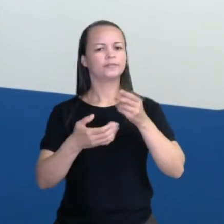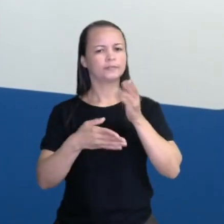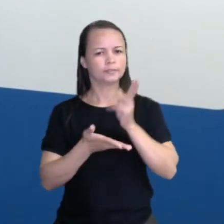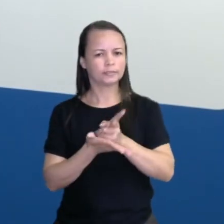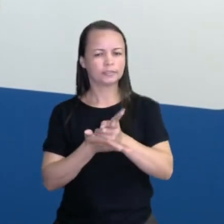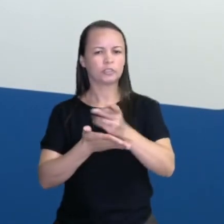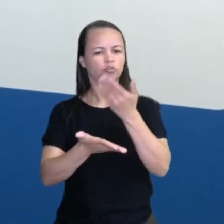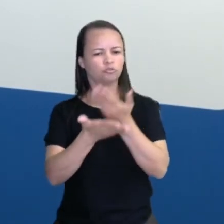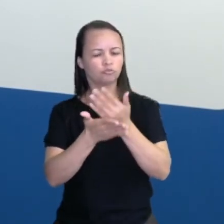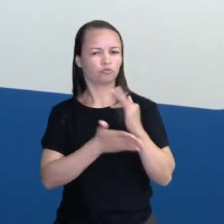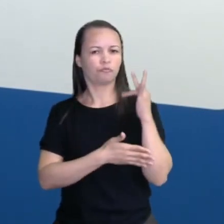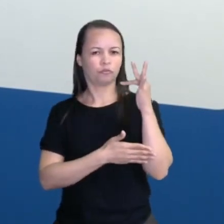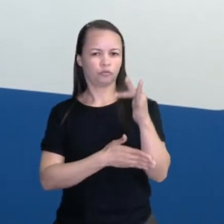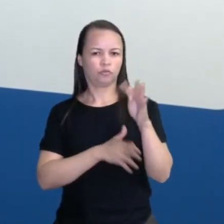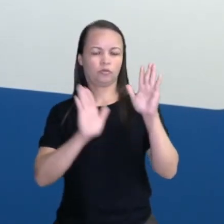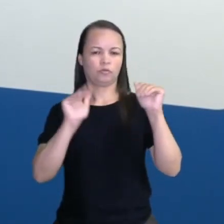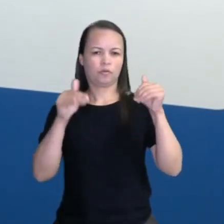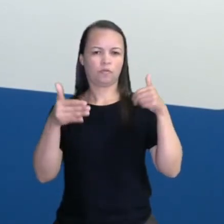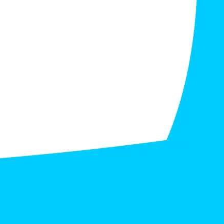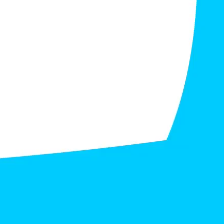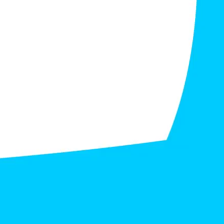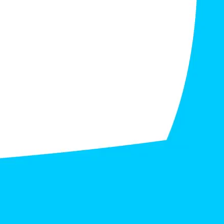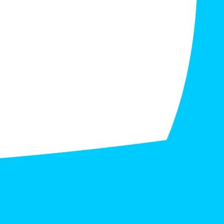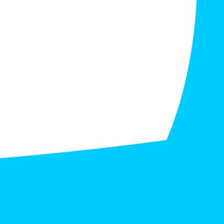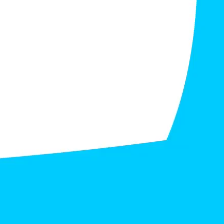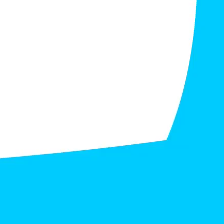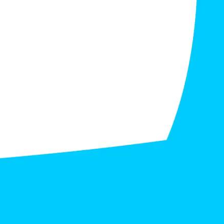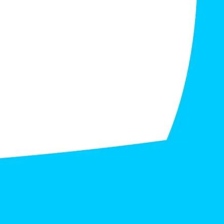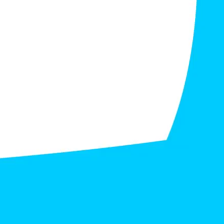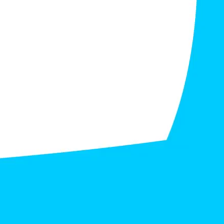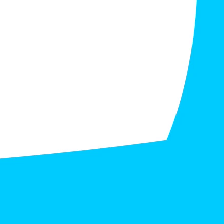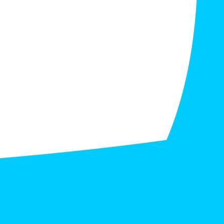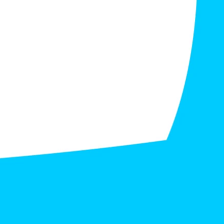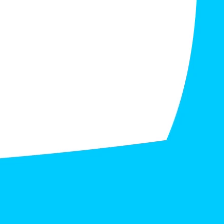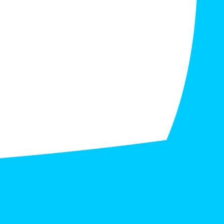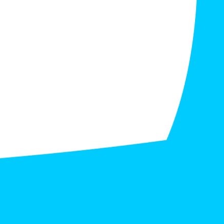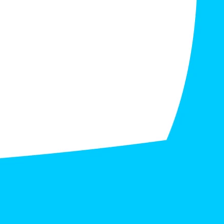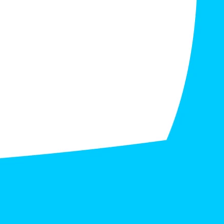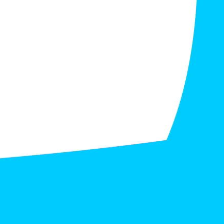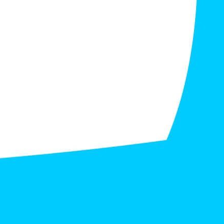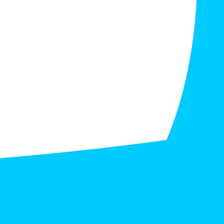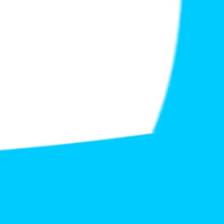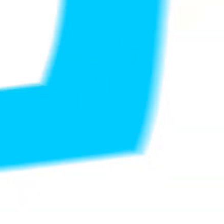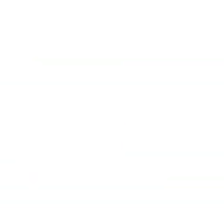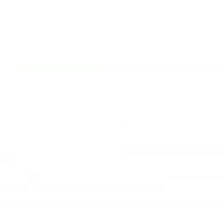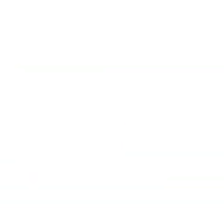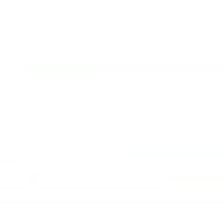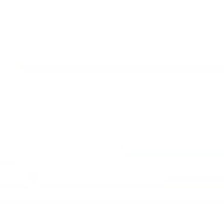Um forte abraço e até a próxima. Tchau, tchau.